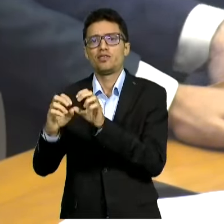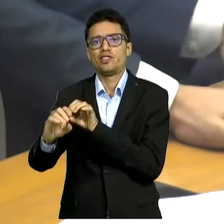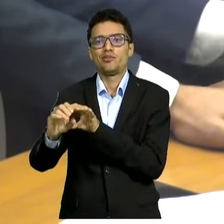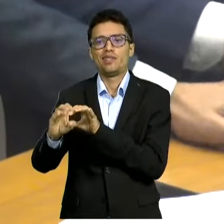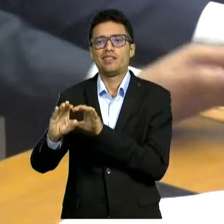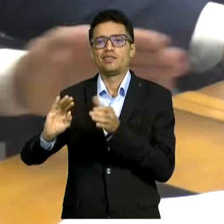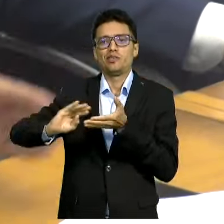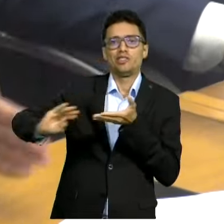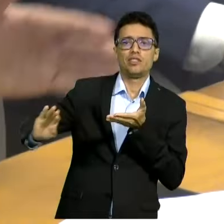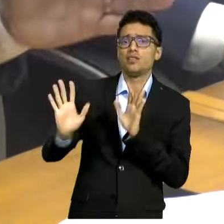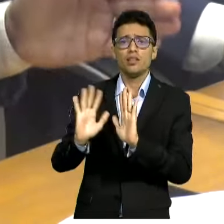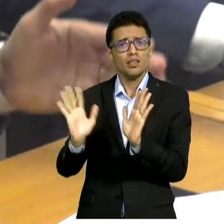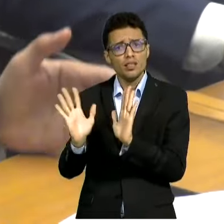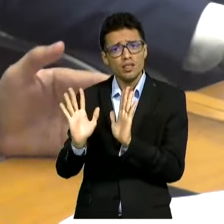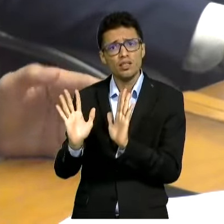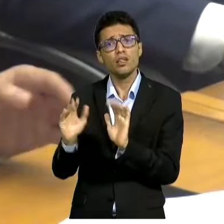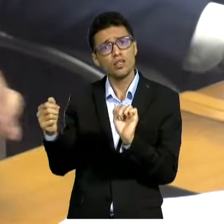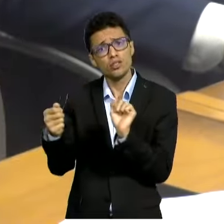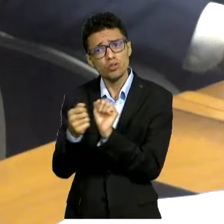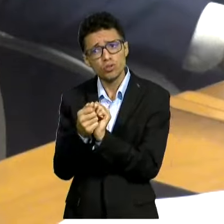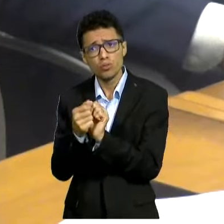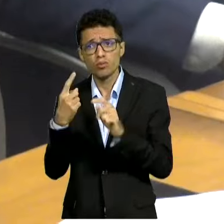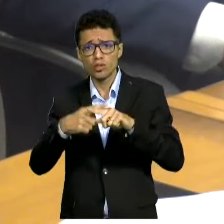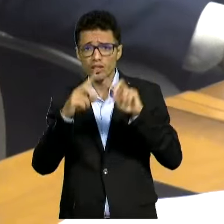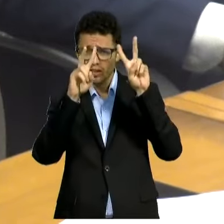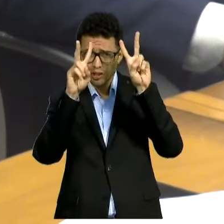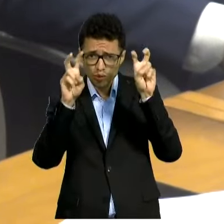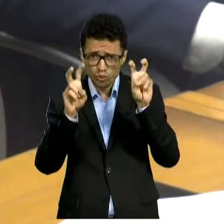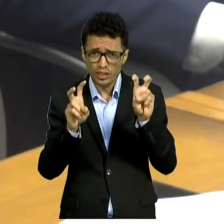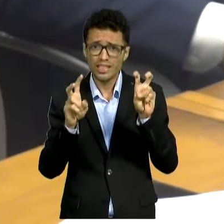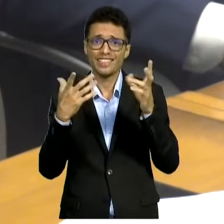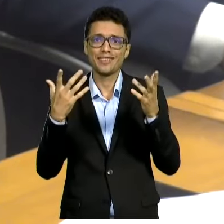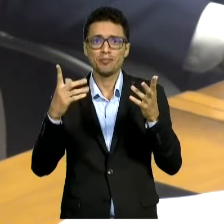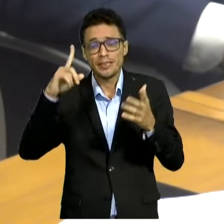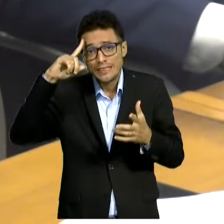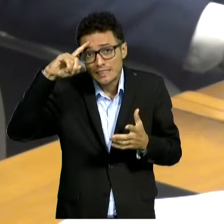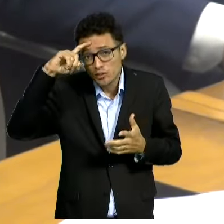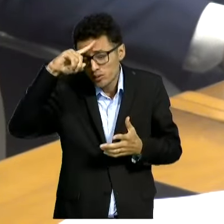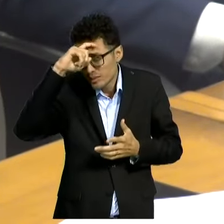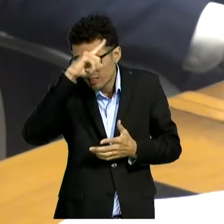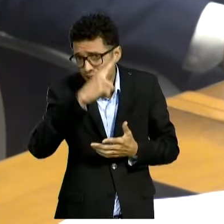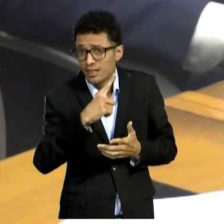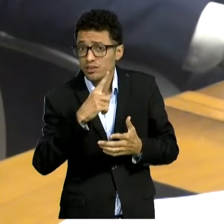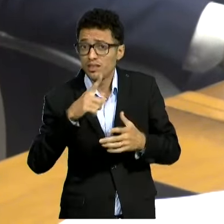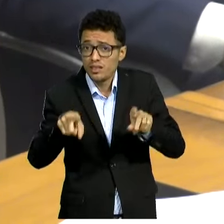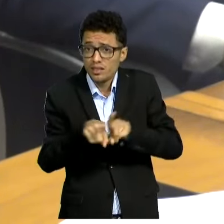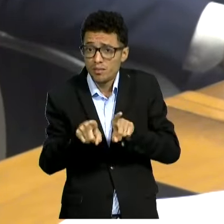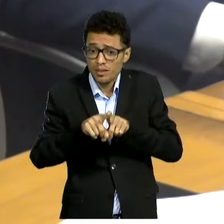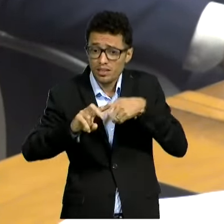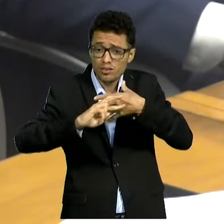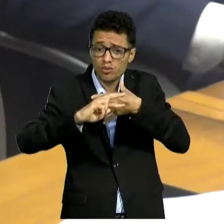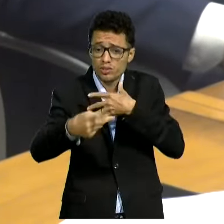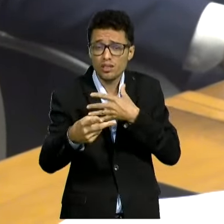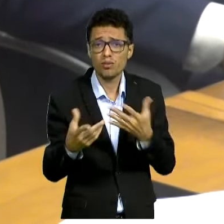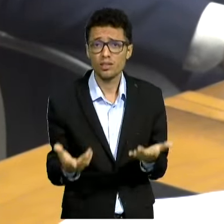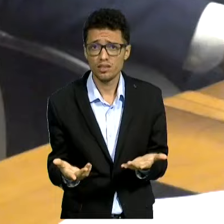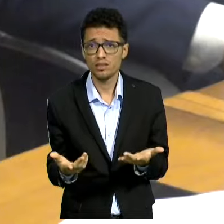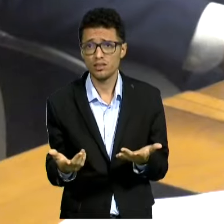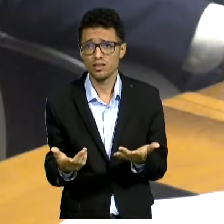tema, da complexidade dele, das consequências que trouxe, porque até o pagamento que o governador Carlos